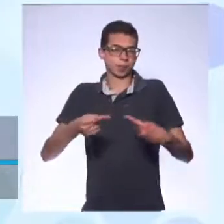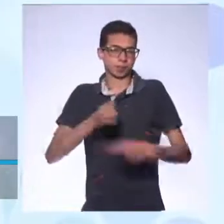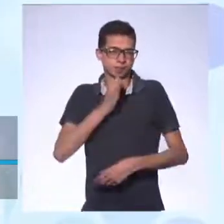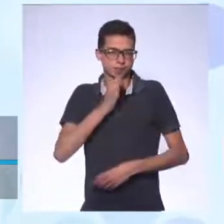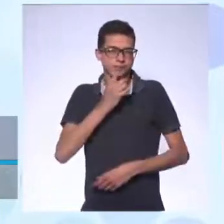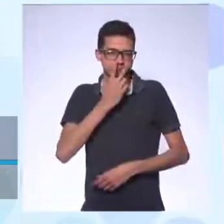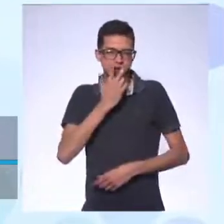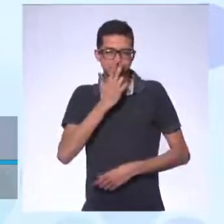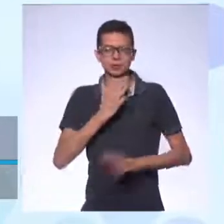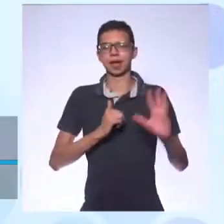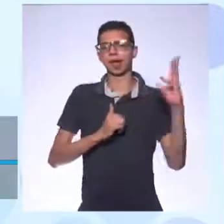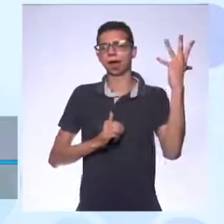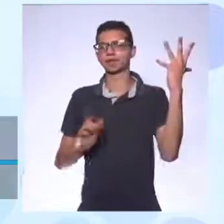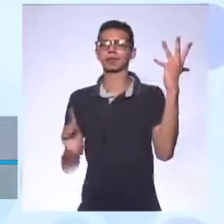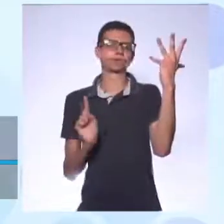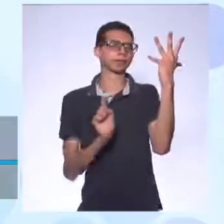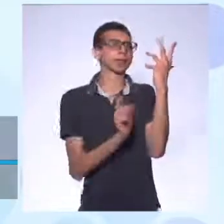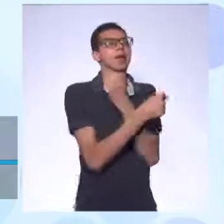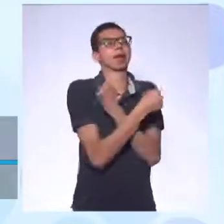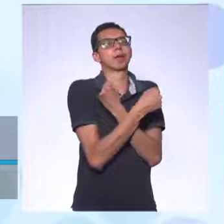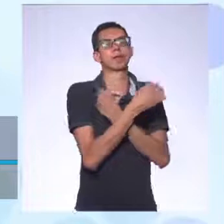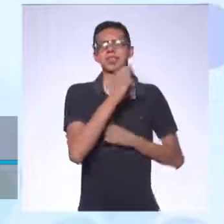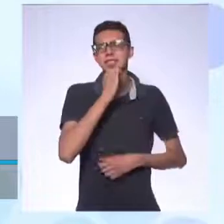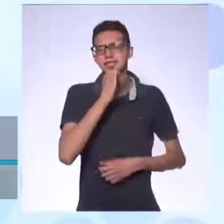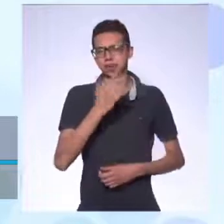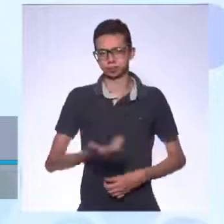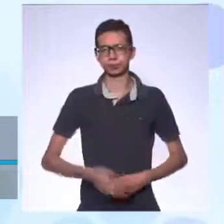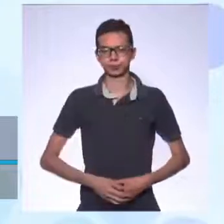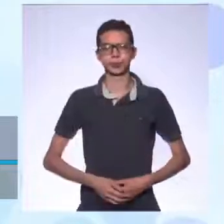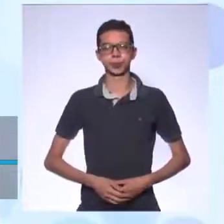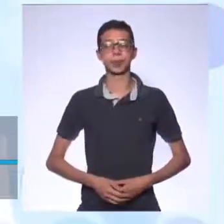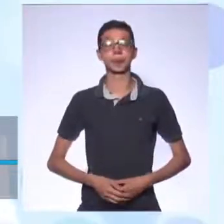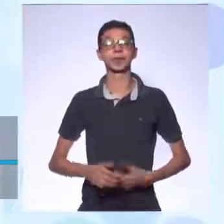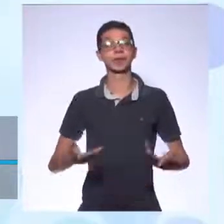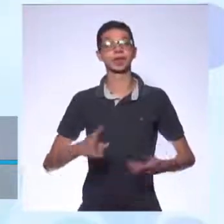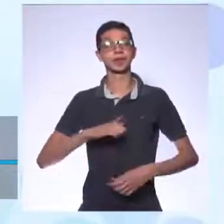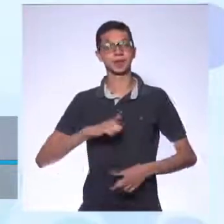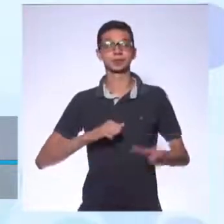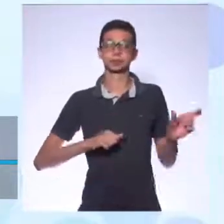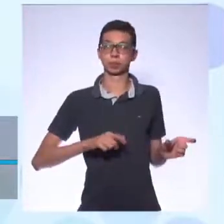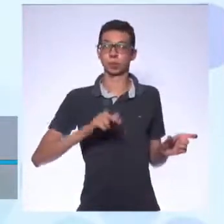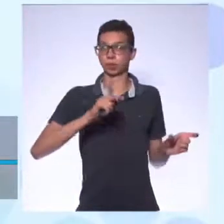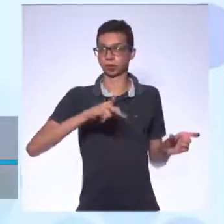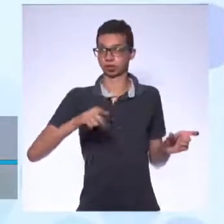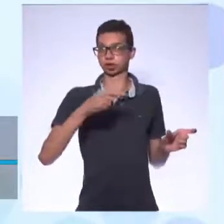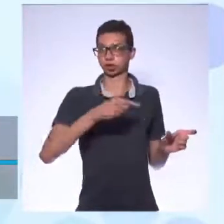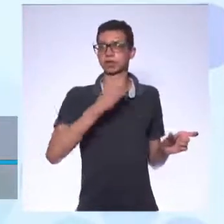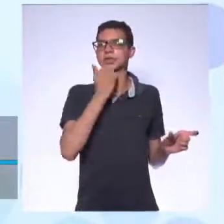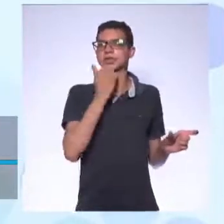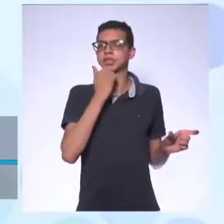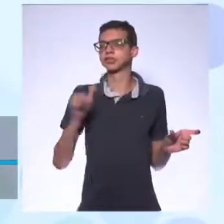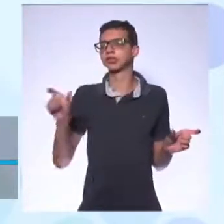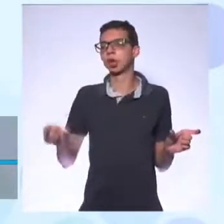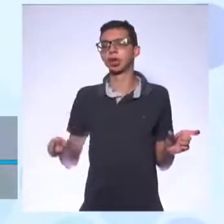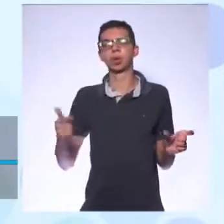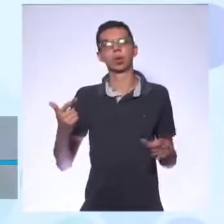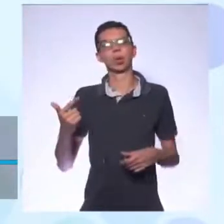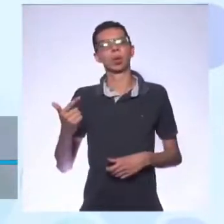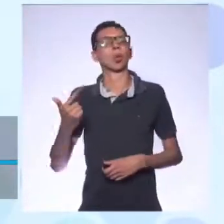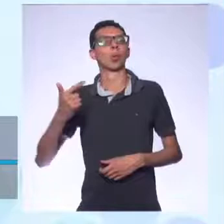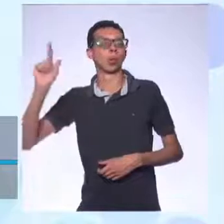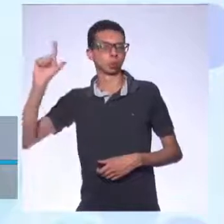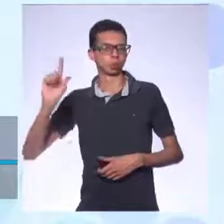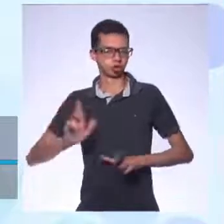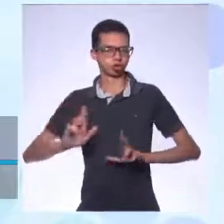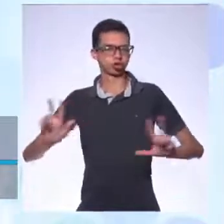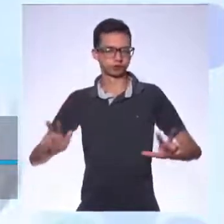meu professor era professor de ecologia científica. Né? E às vezes os dois andam juntos, tá? Mas existe a ecologia científica, que é aquela mais engajada.